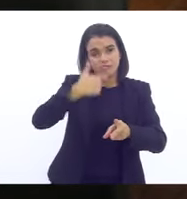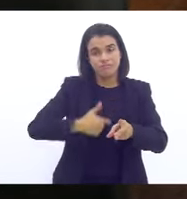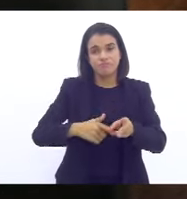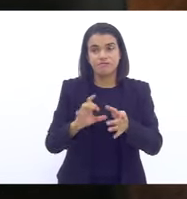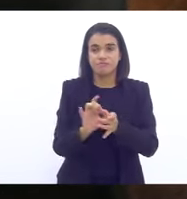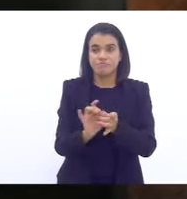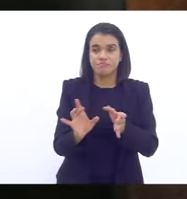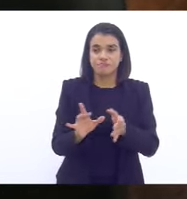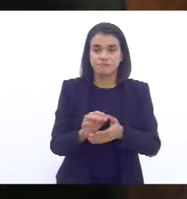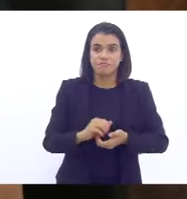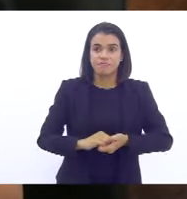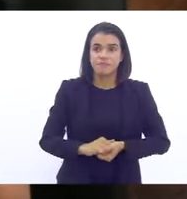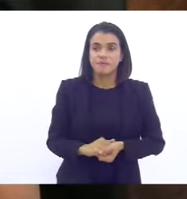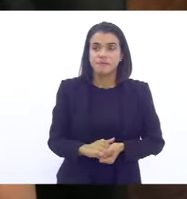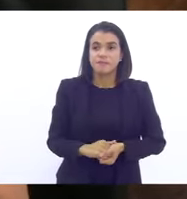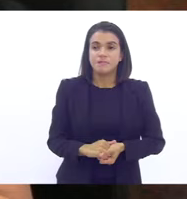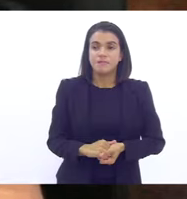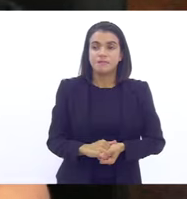para esclarecimentos.